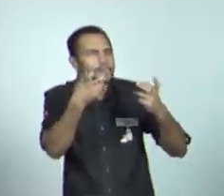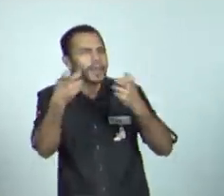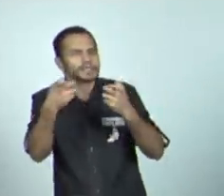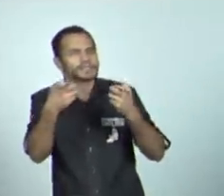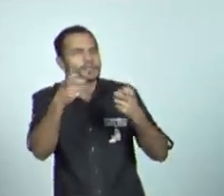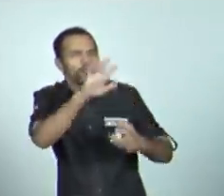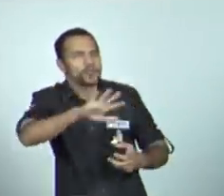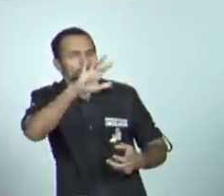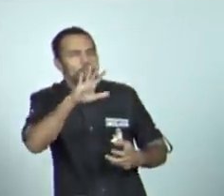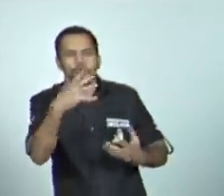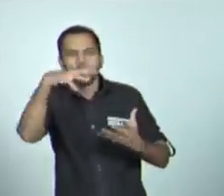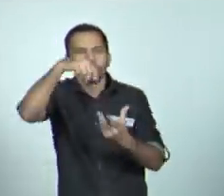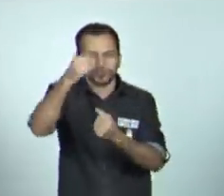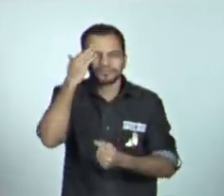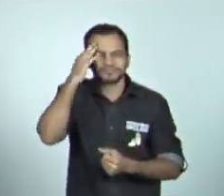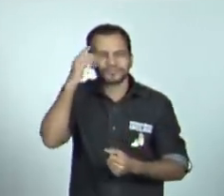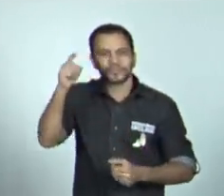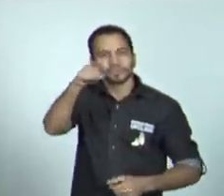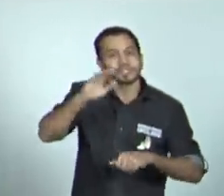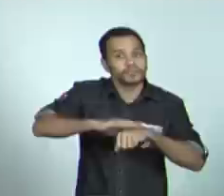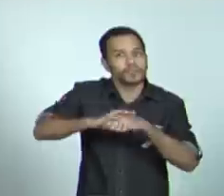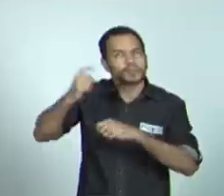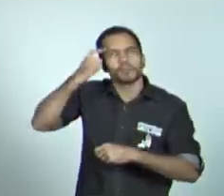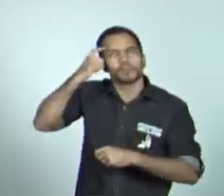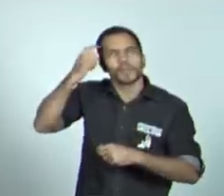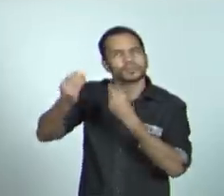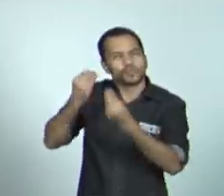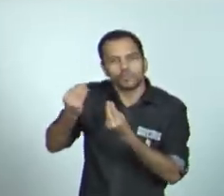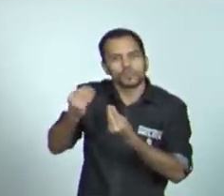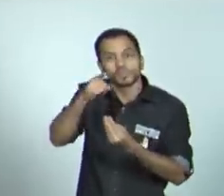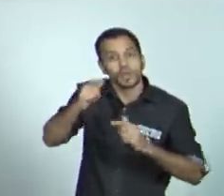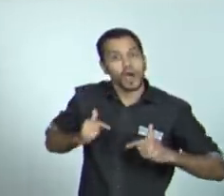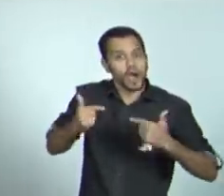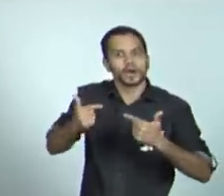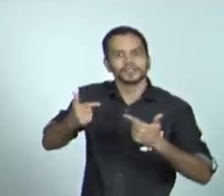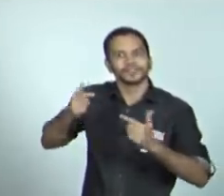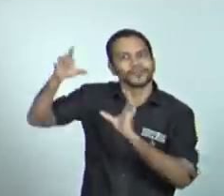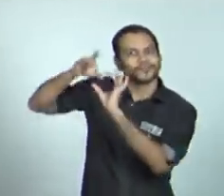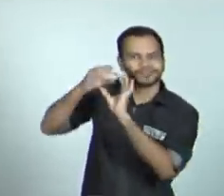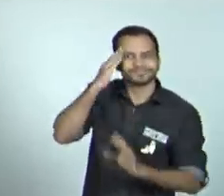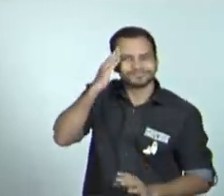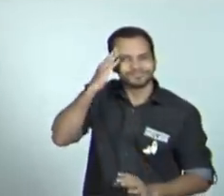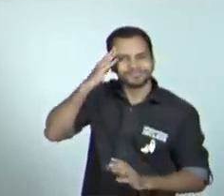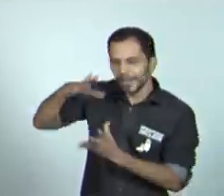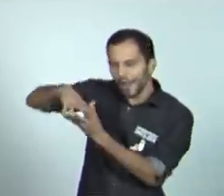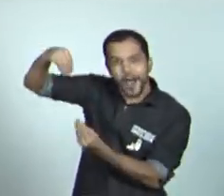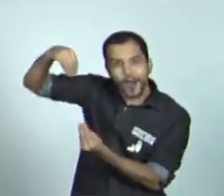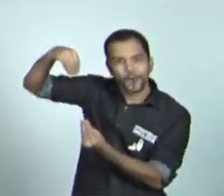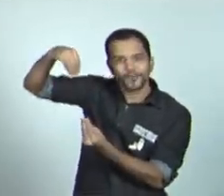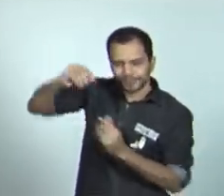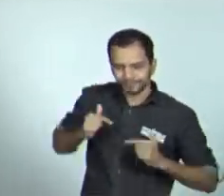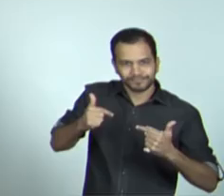nossa resposta diante os os pensamentos um mais decente é o espelho da sua alma da sua vontade do seu